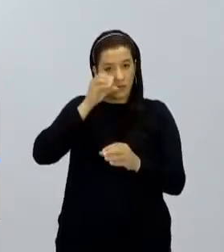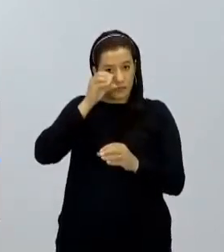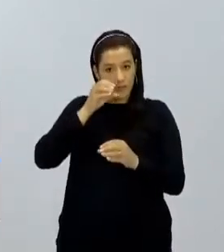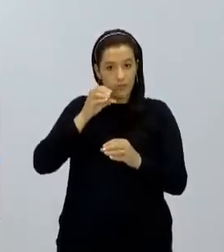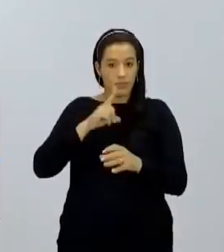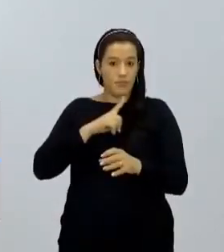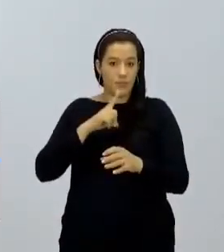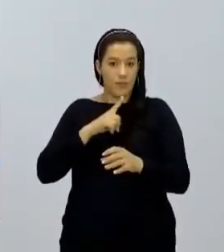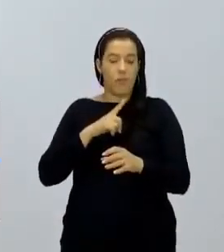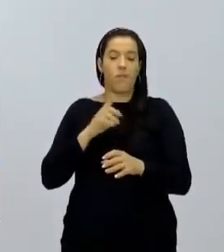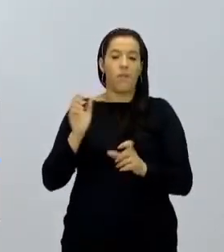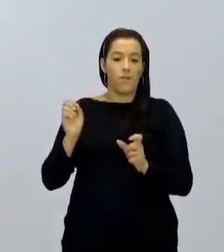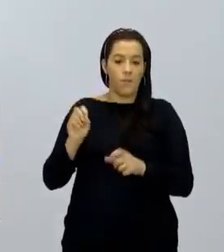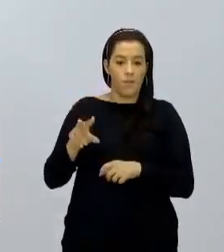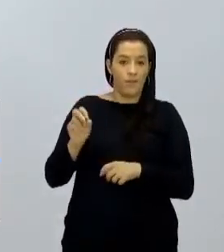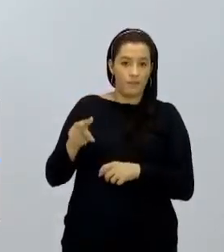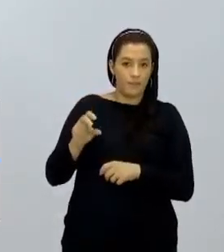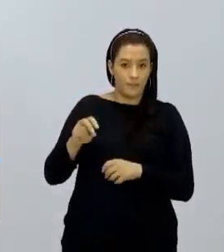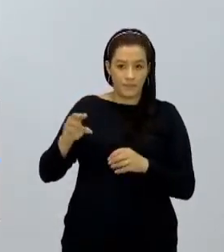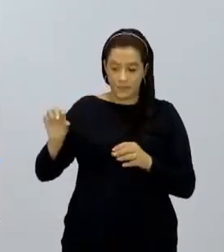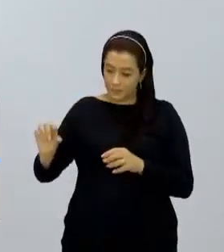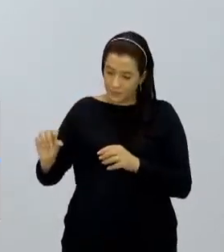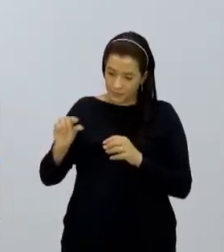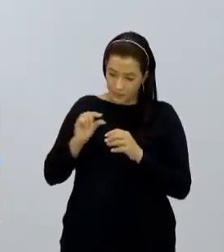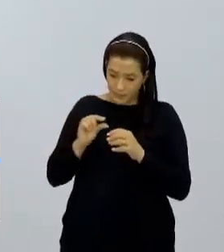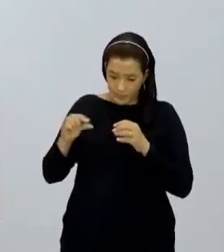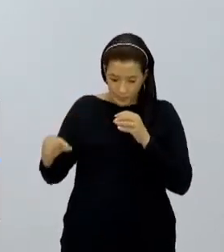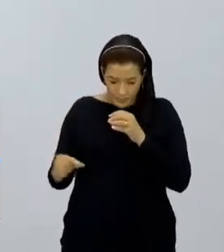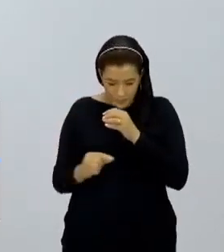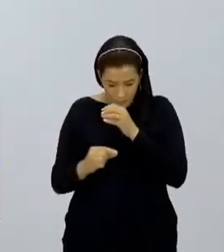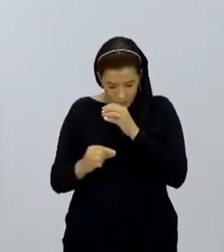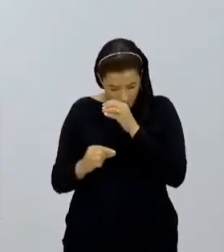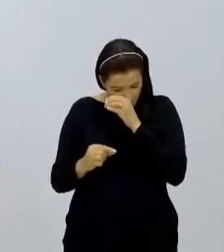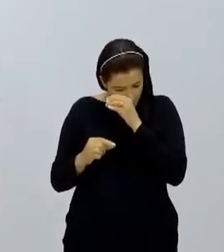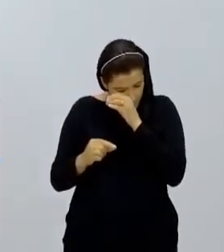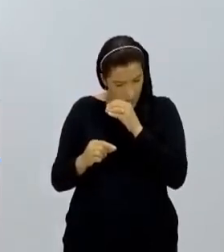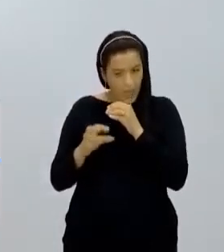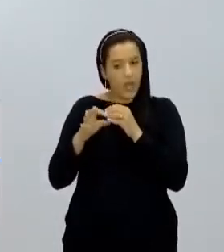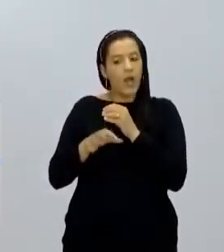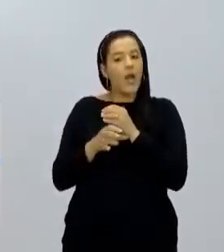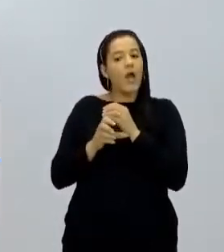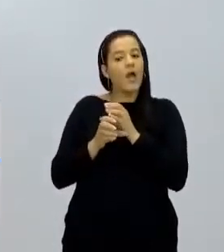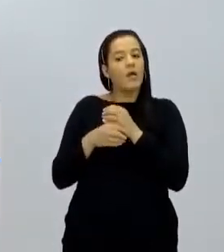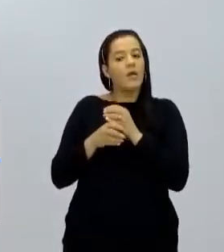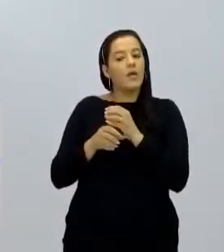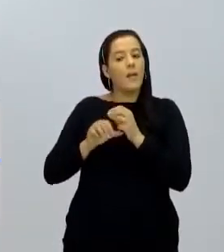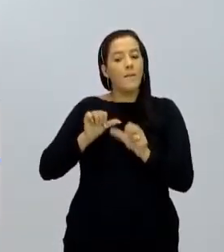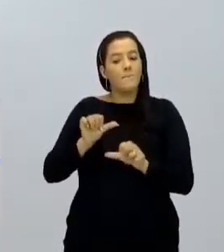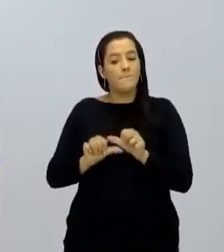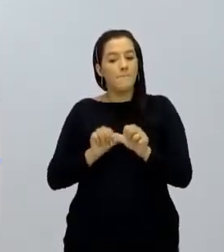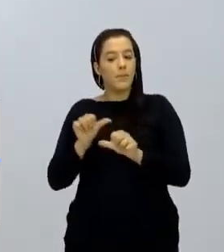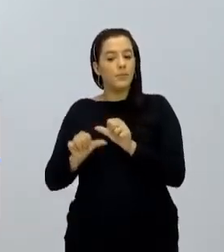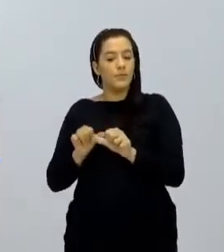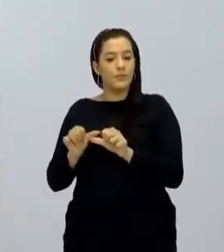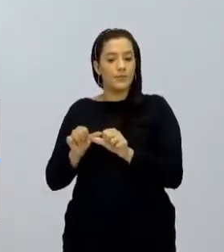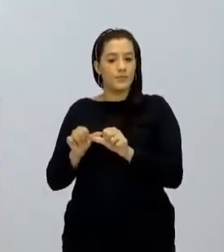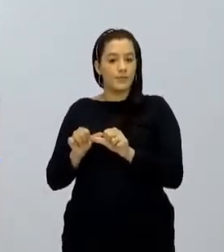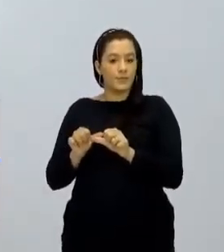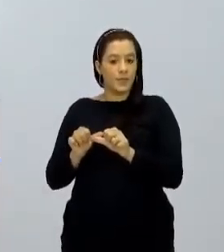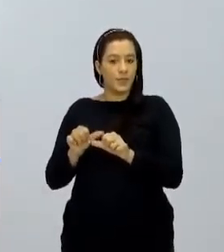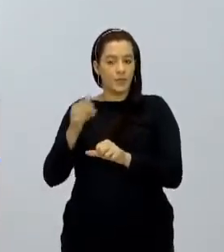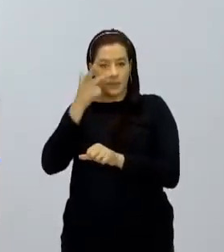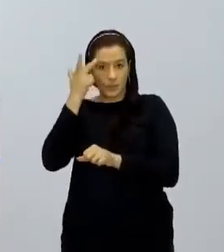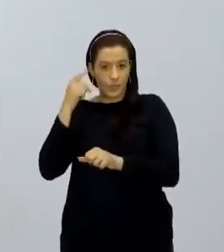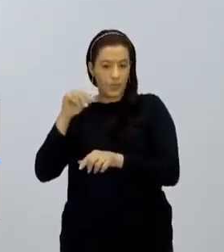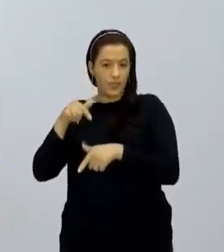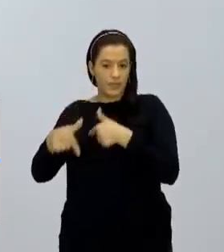caso do vírus. Então eu pego lá um micro-organismo patogênico, e aí o que eu faço? Eu modifico ele. Eu não, né? A pessoa que